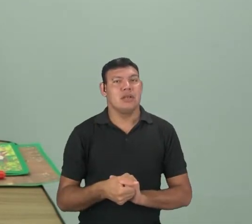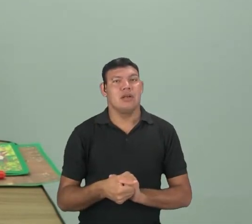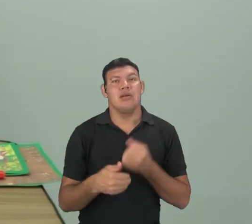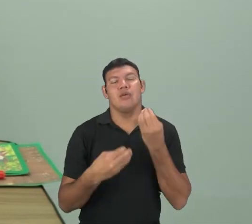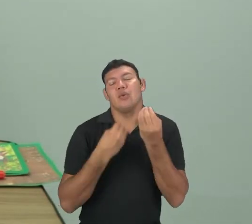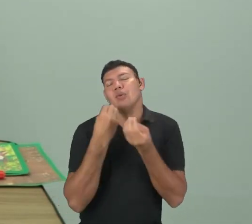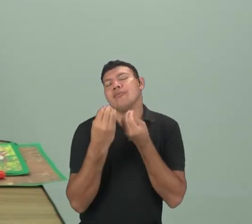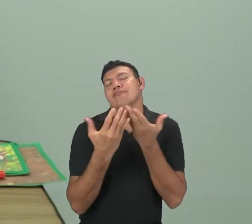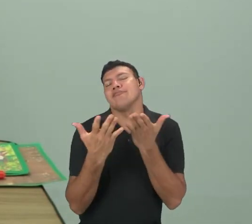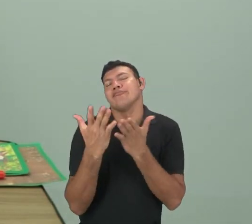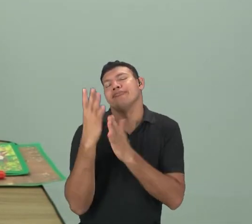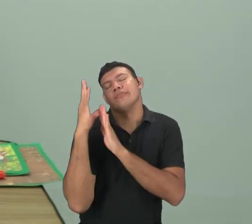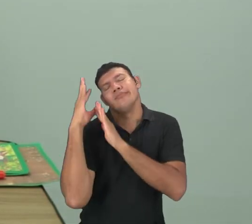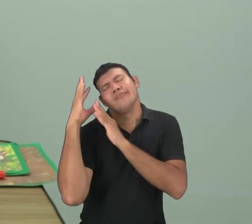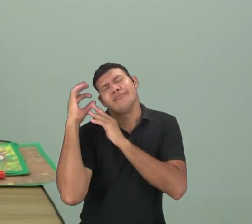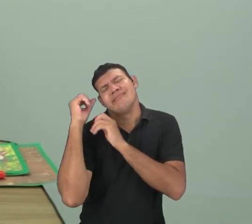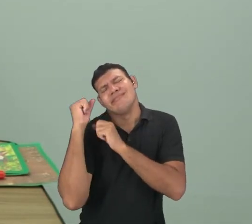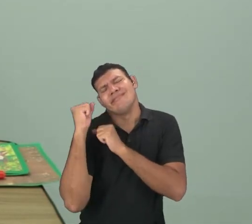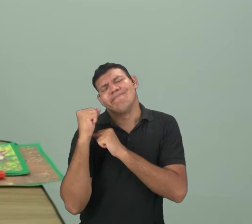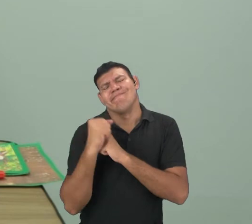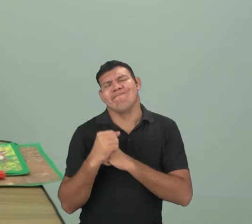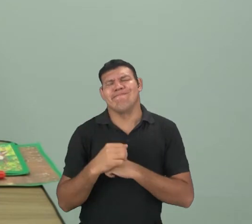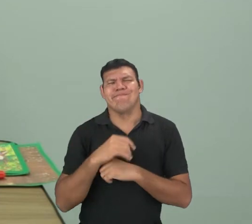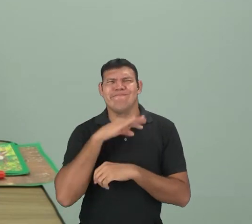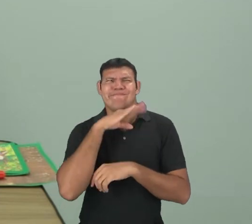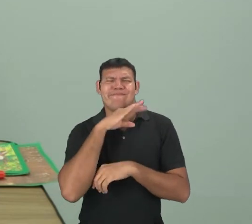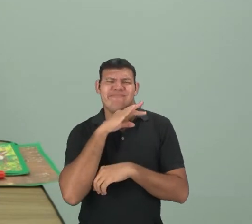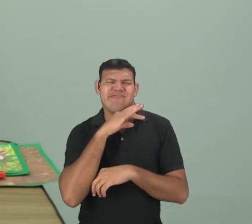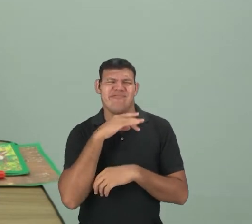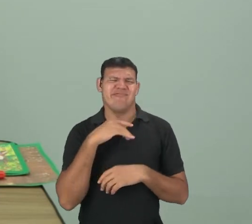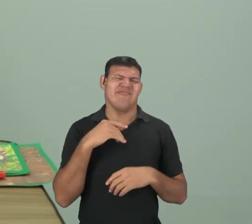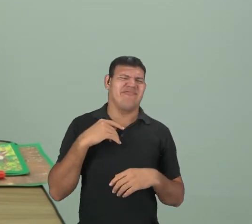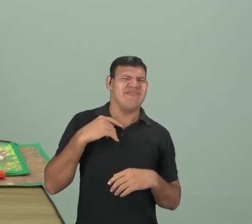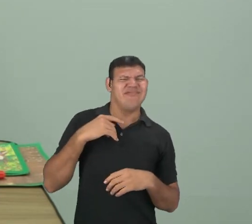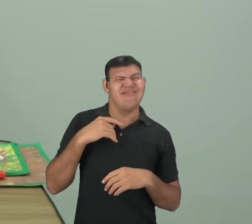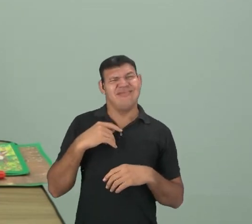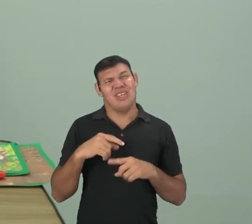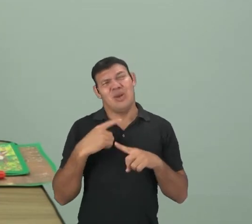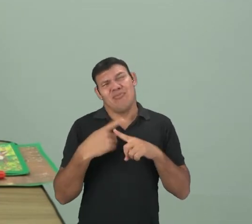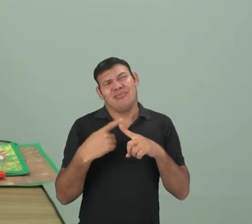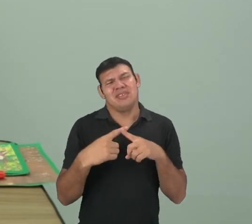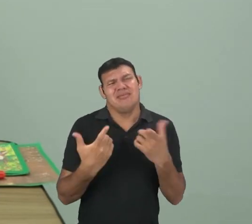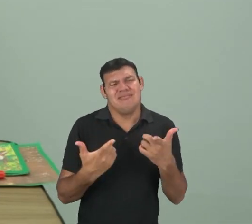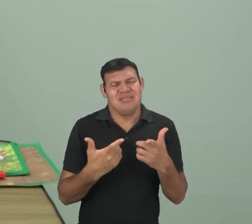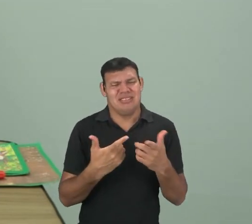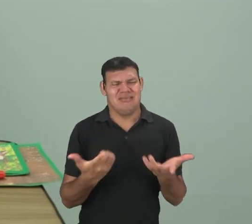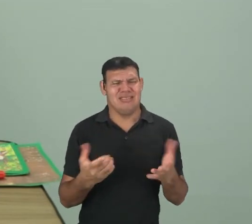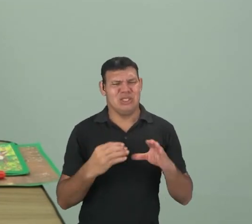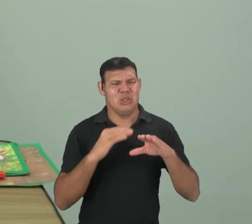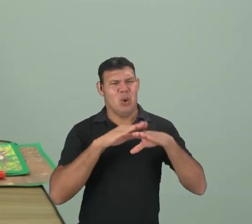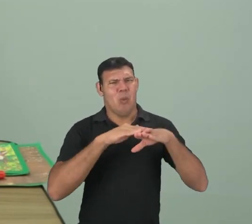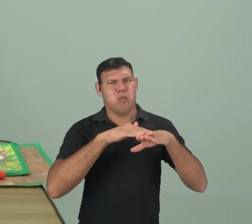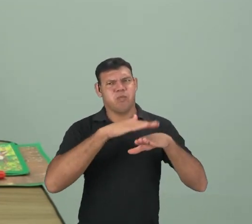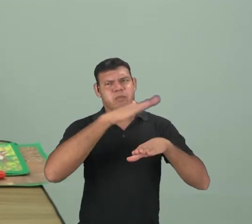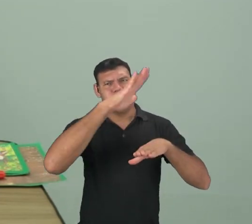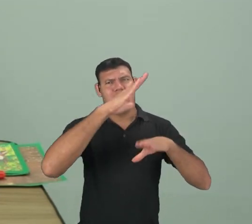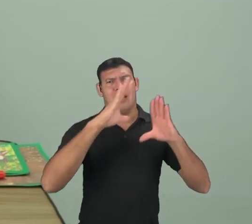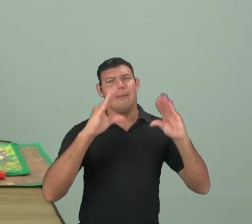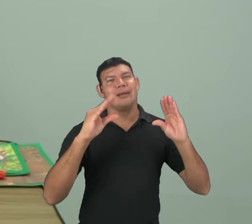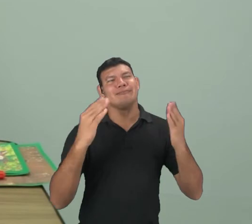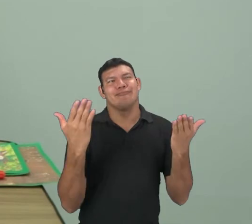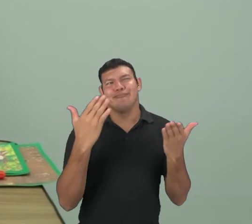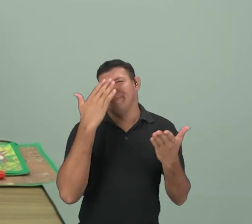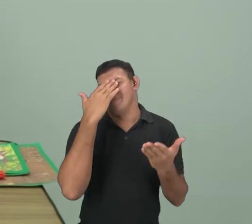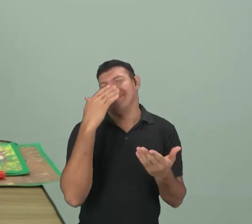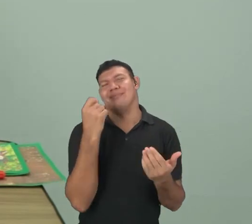ela tinha dormido, ela falou que tinha algo incomodando, não dormiu muito bem porque tinha algo incomodando no colchão, né? Bem engraçada